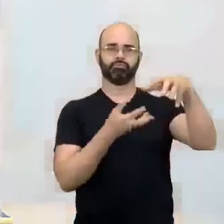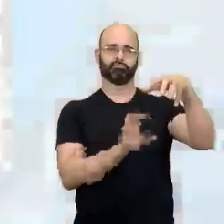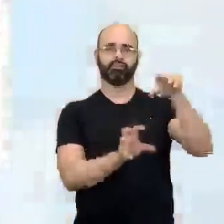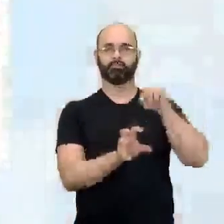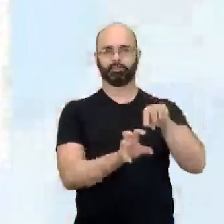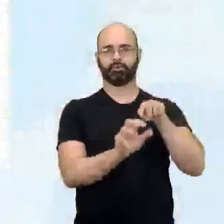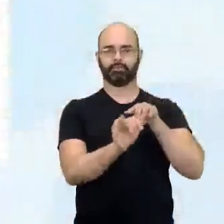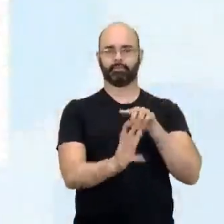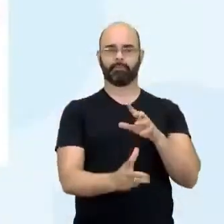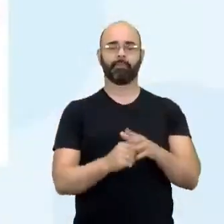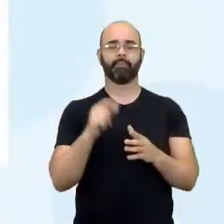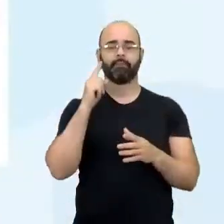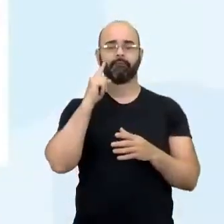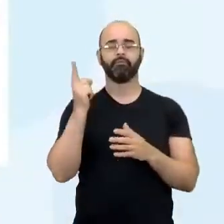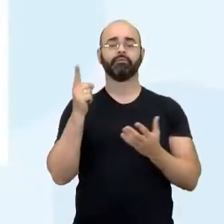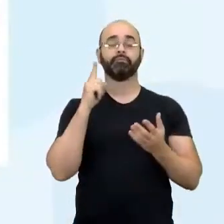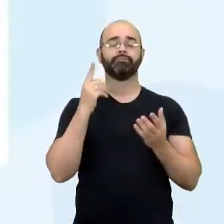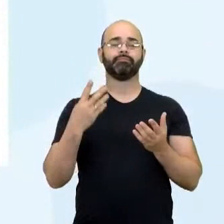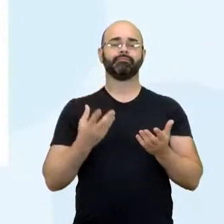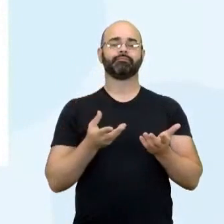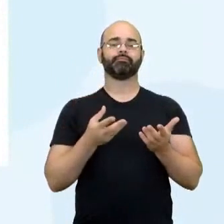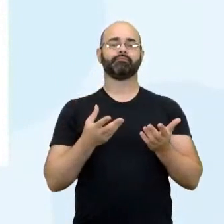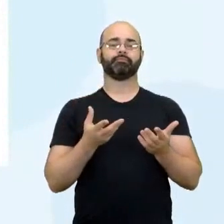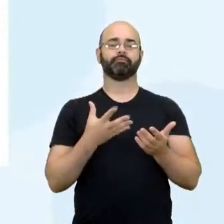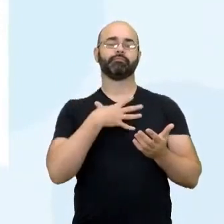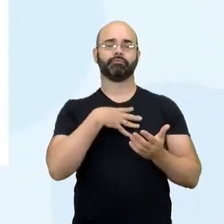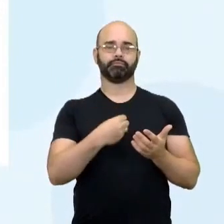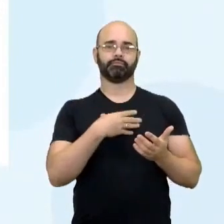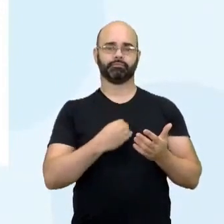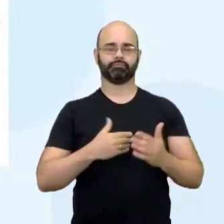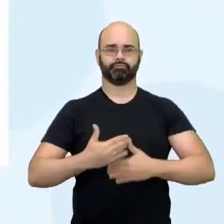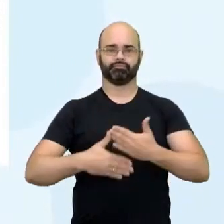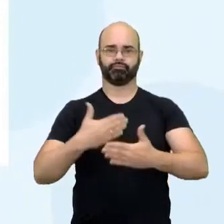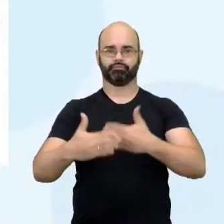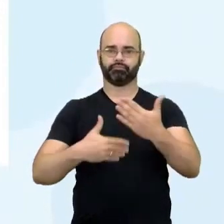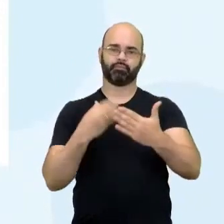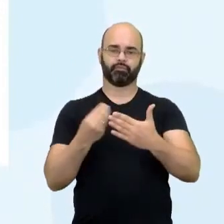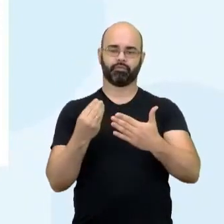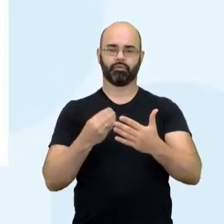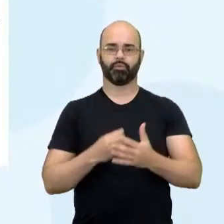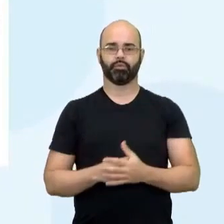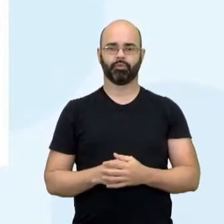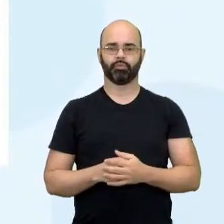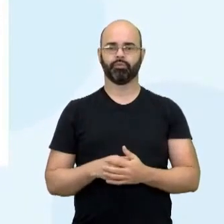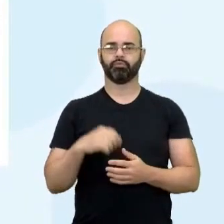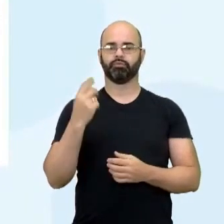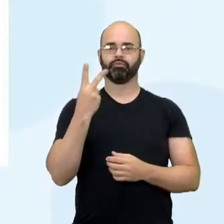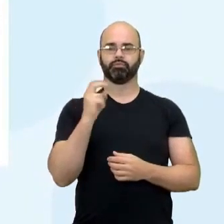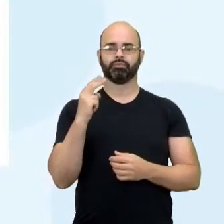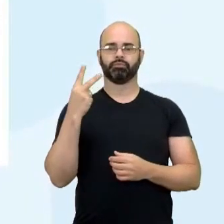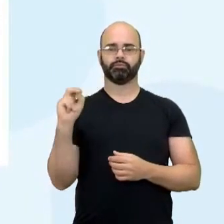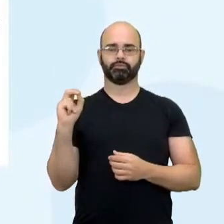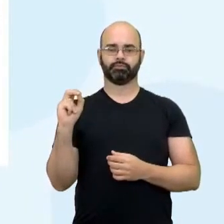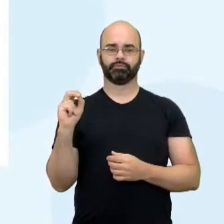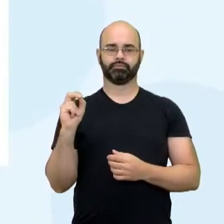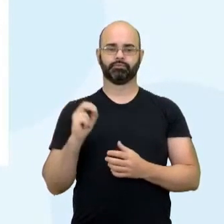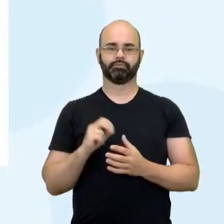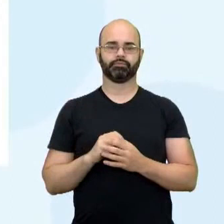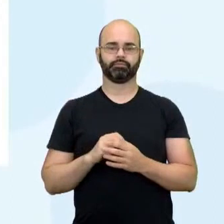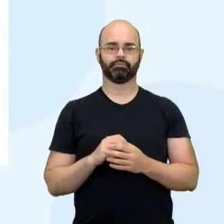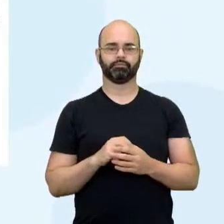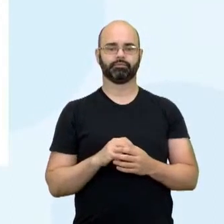fecundidade? Então a taxa de fecundidade aí, nós temos aí no mundo, né, dados aí de 2020, nós temos aí no